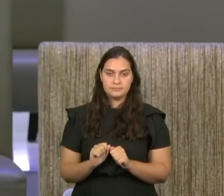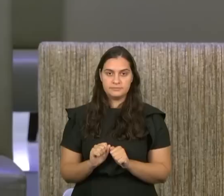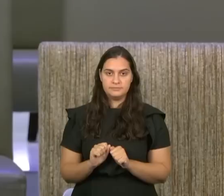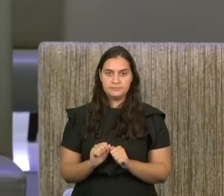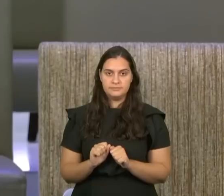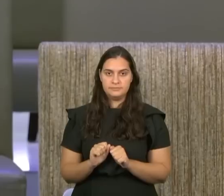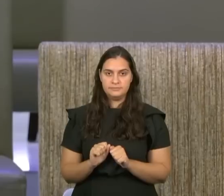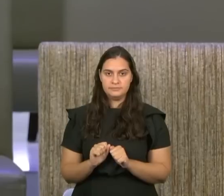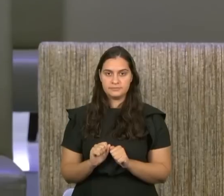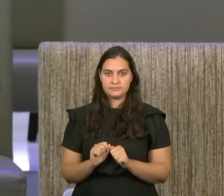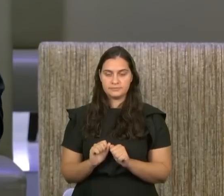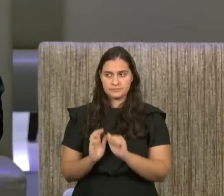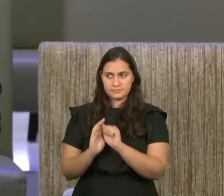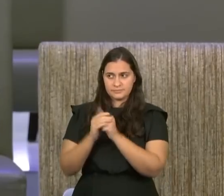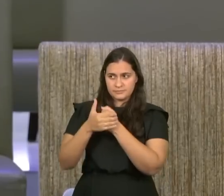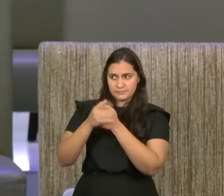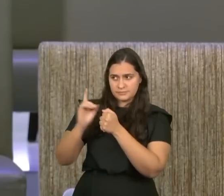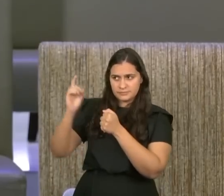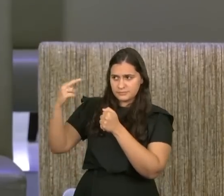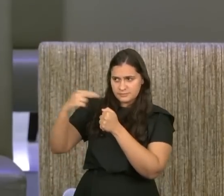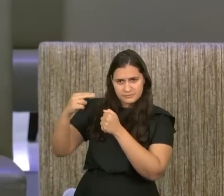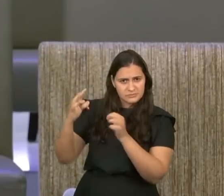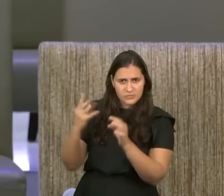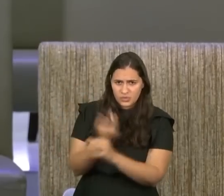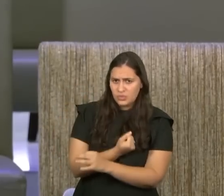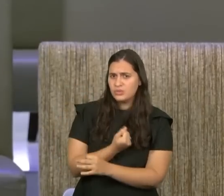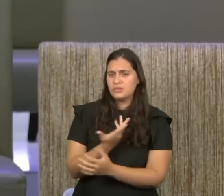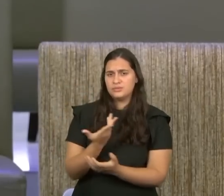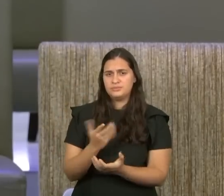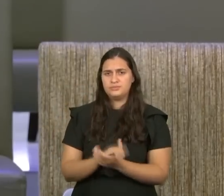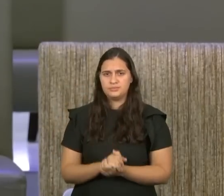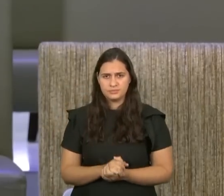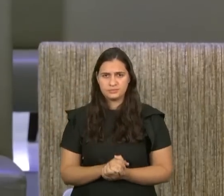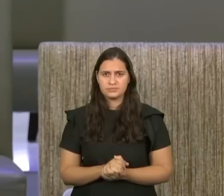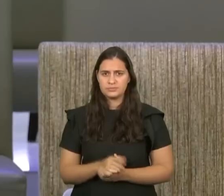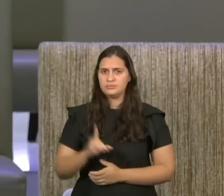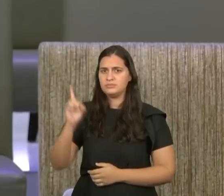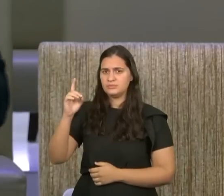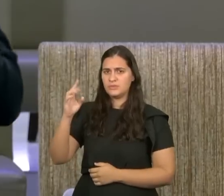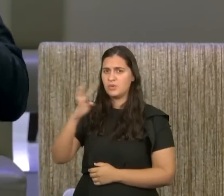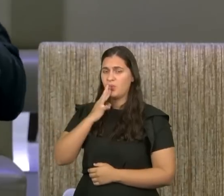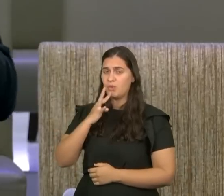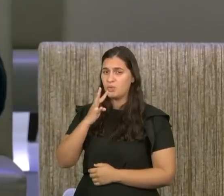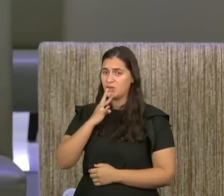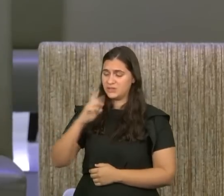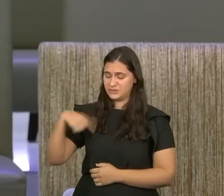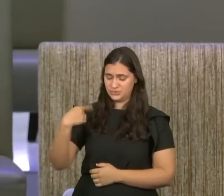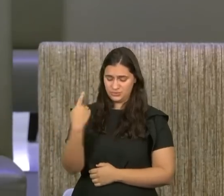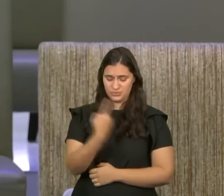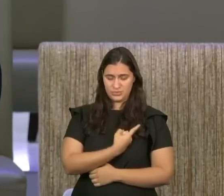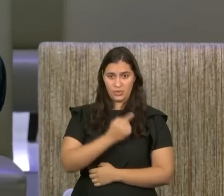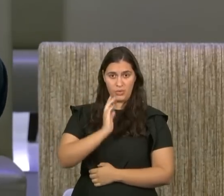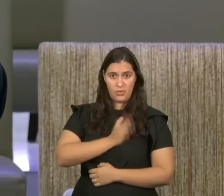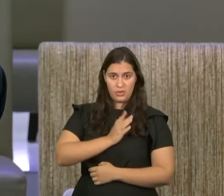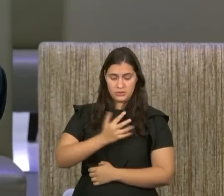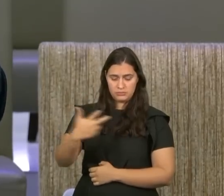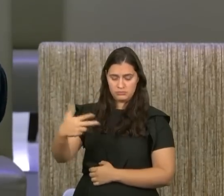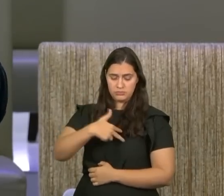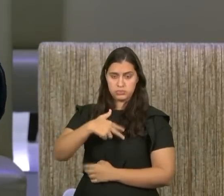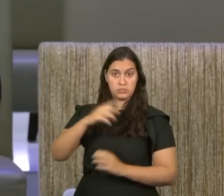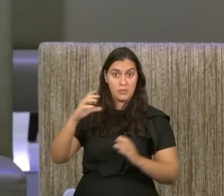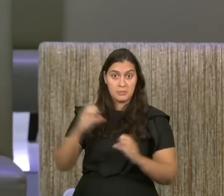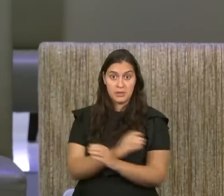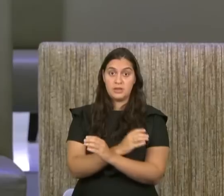está oculto aos seus olhos ele nos conhece de forma plena na intimidade